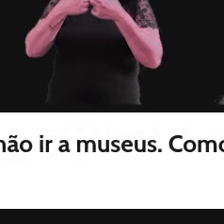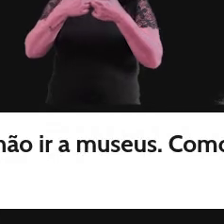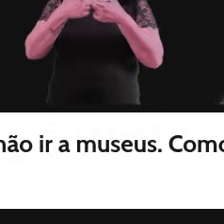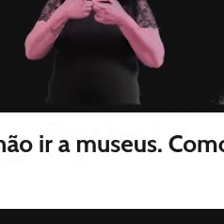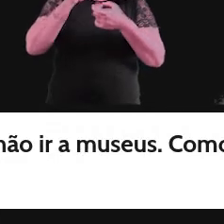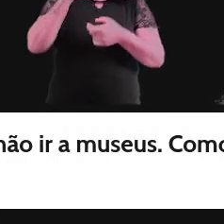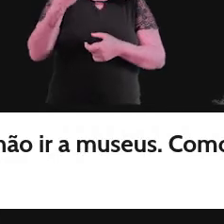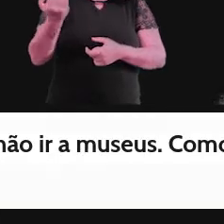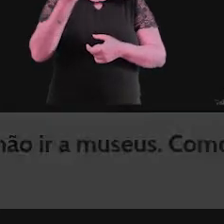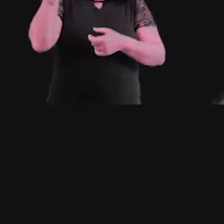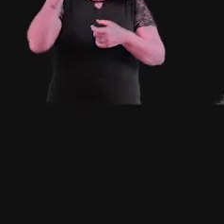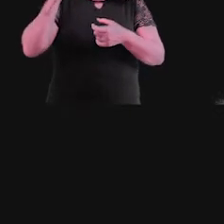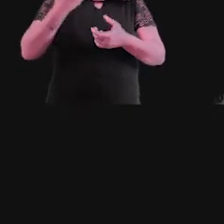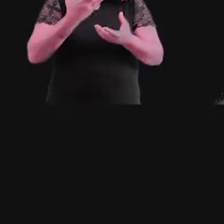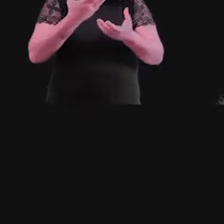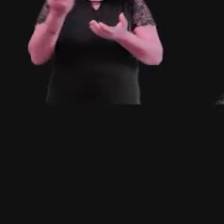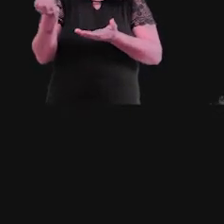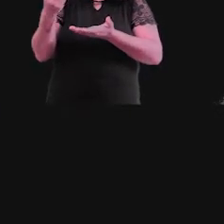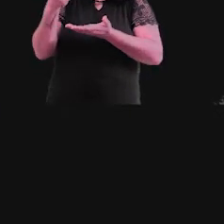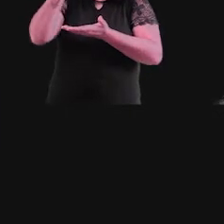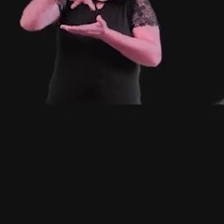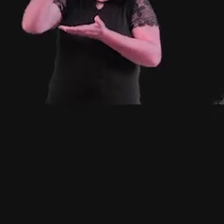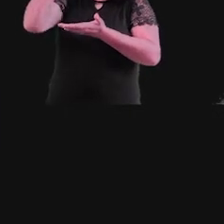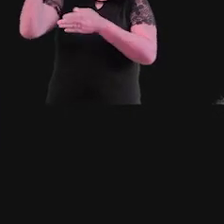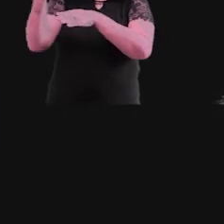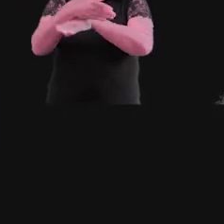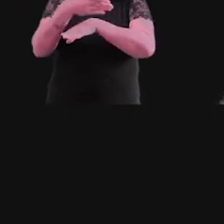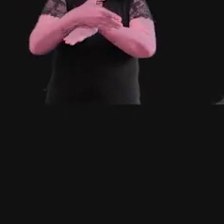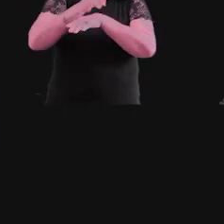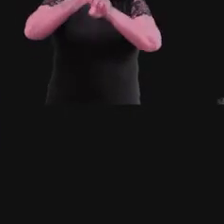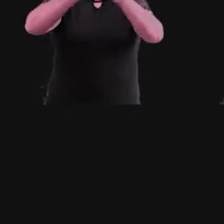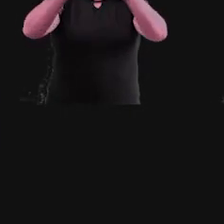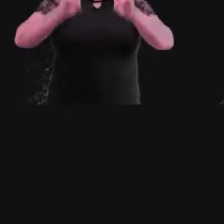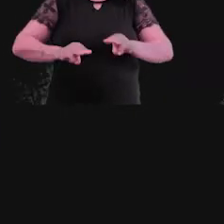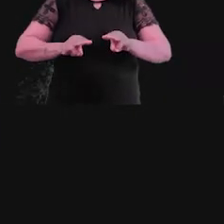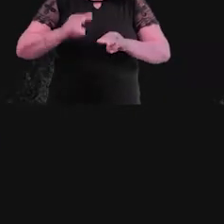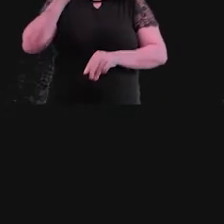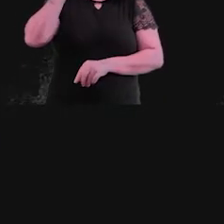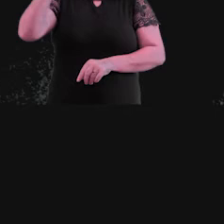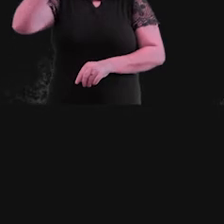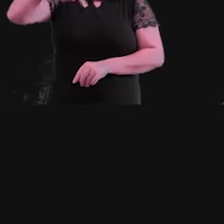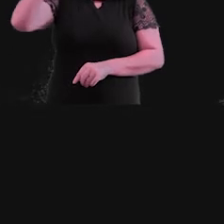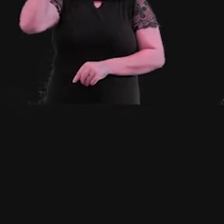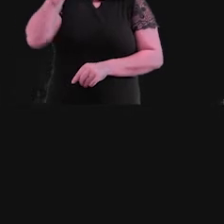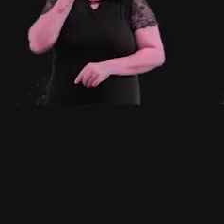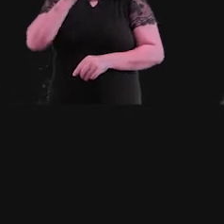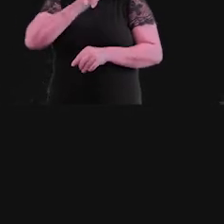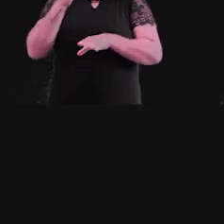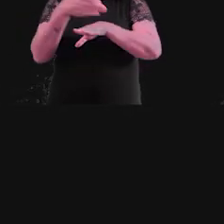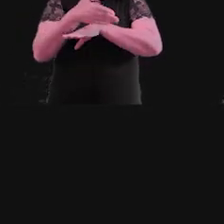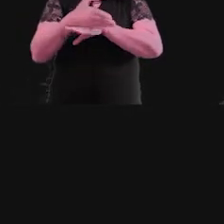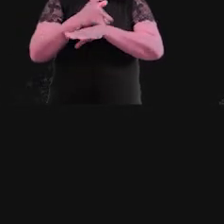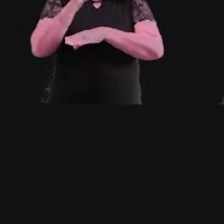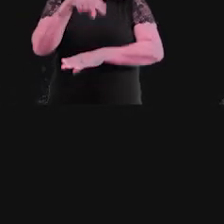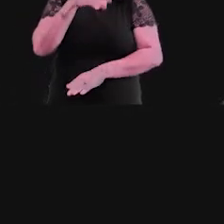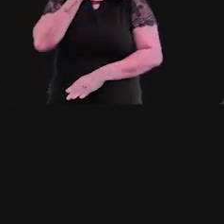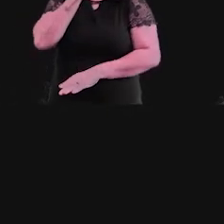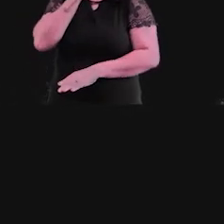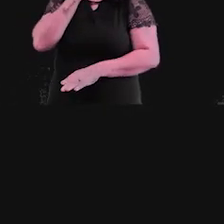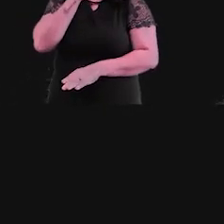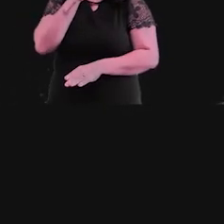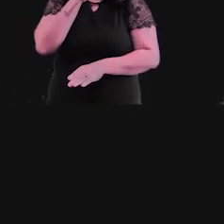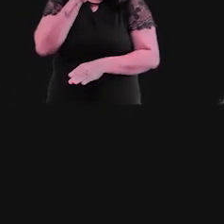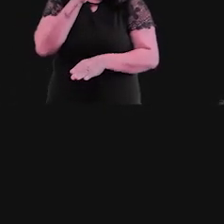novos públicos aos museus, especialmente aqueles que não têm acesso, né? Mas conhecer os nossos públicos também é muito importante.